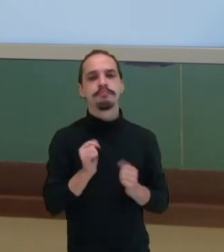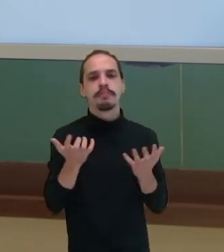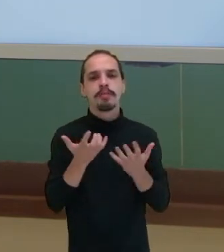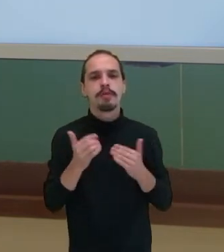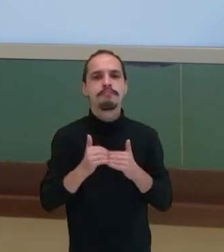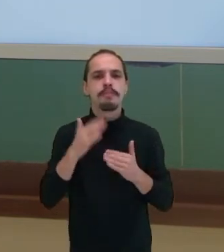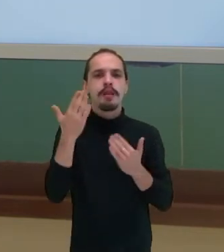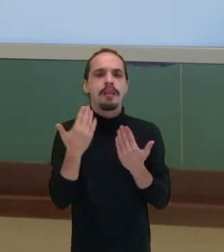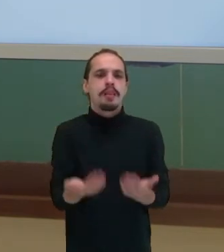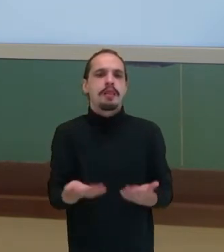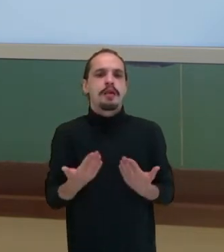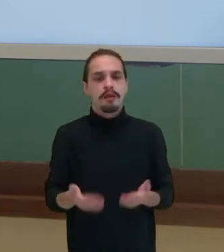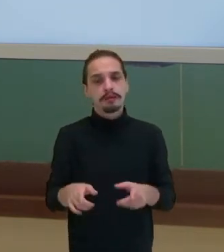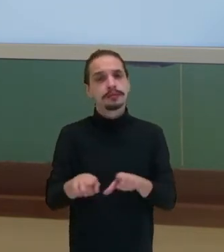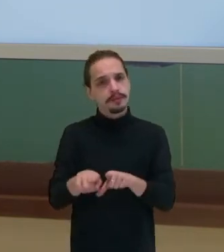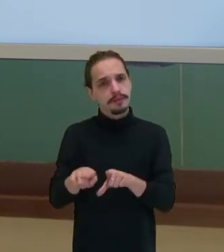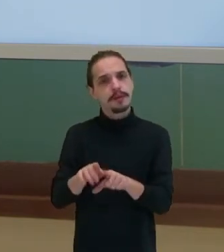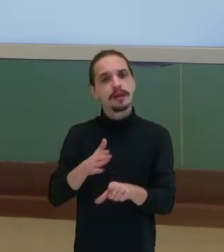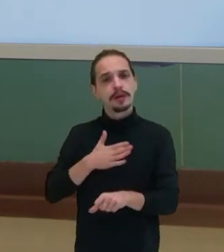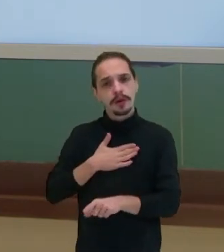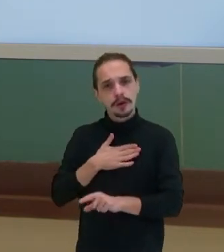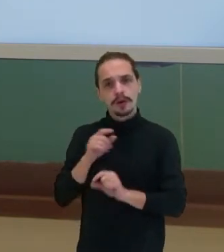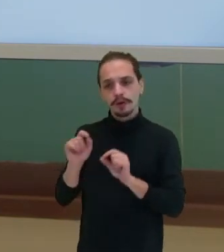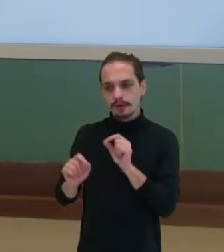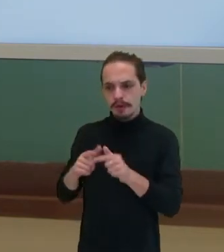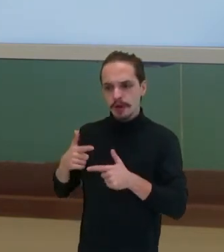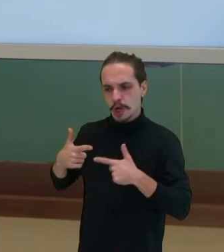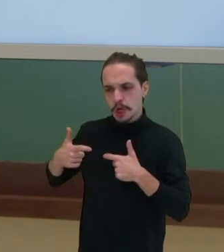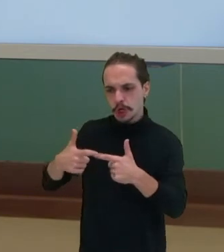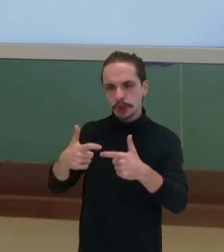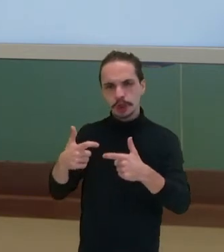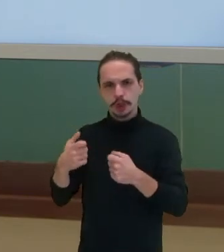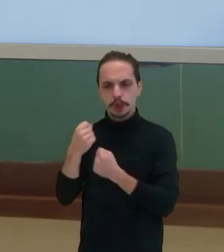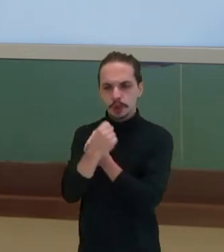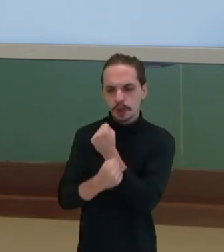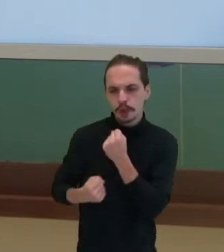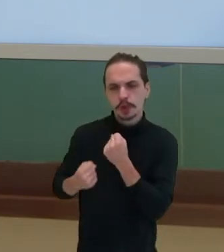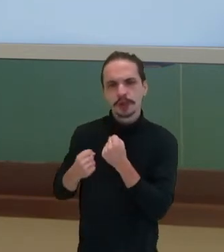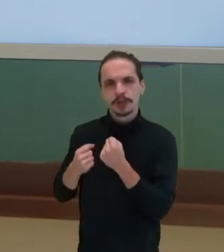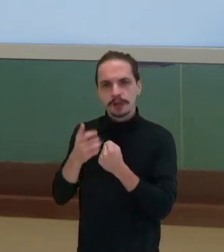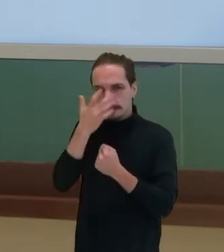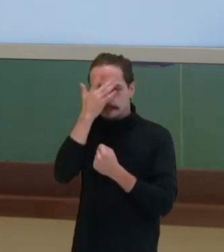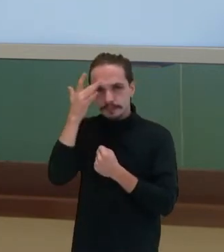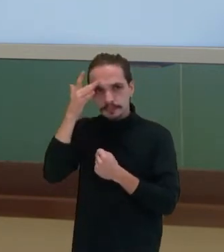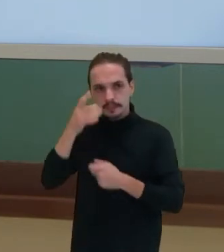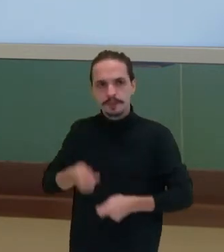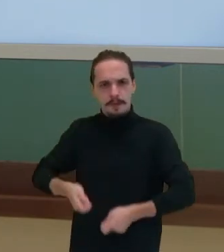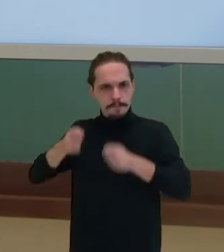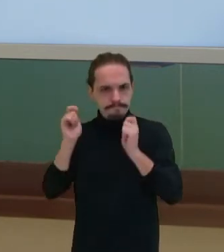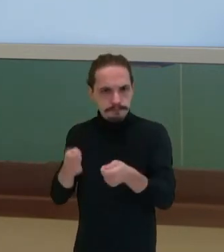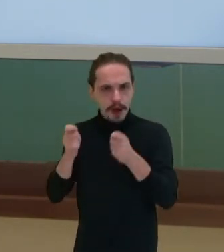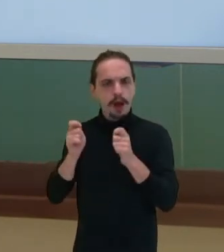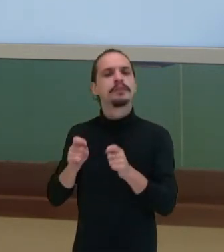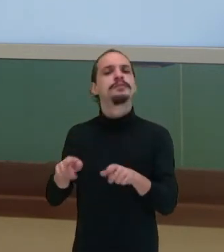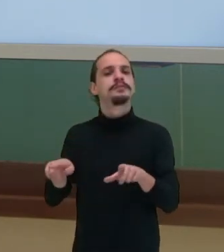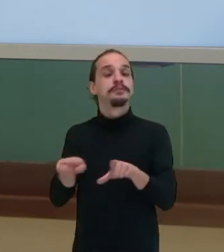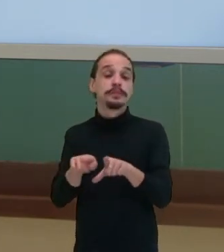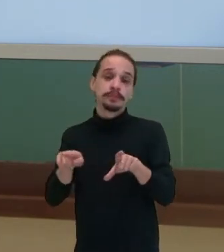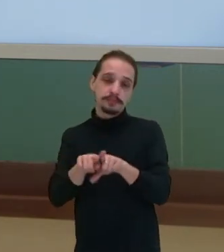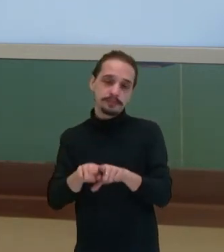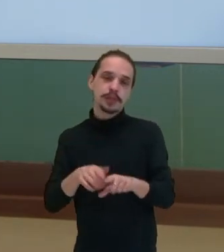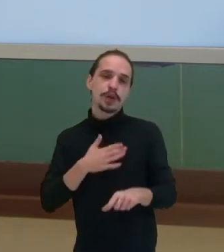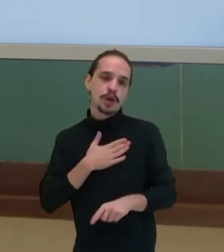mais leve também, e também tinha, claro, a questão da luta, os gladiadores, que eram o tema ali preferido deles também, né?